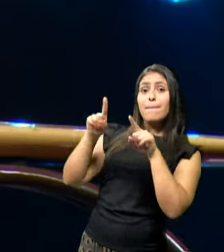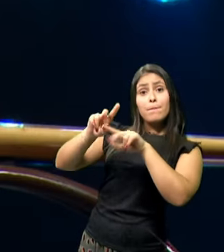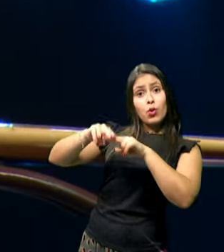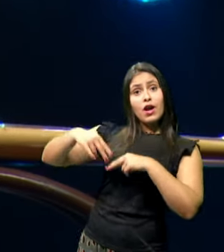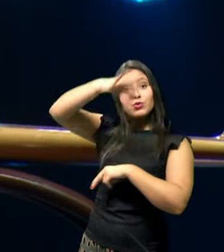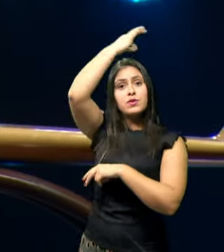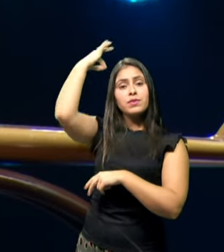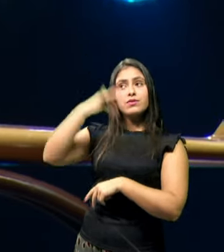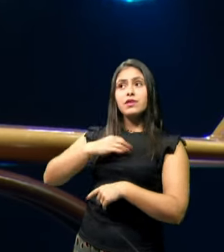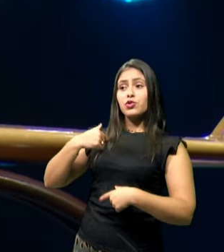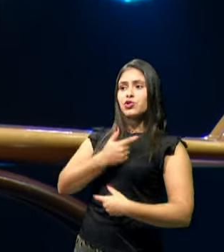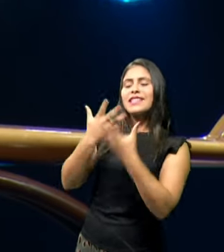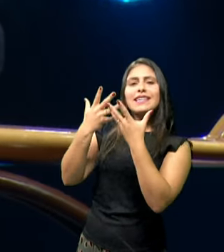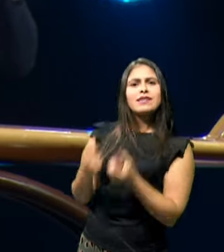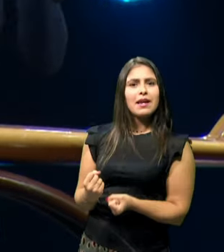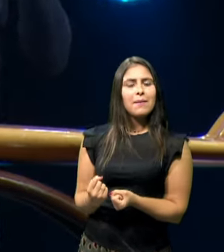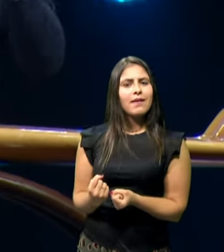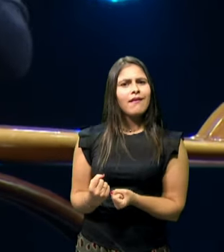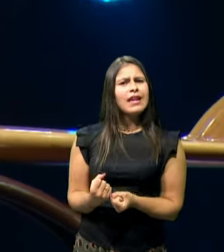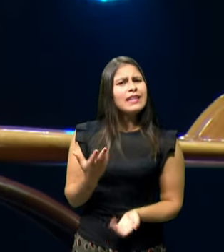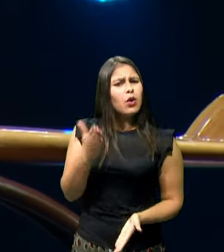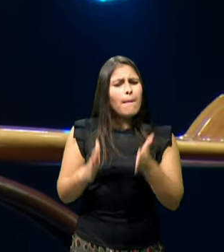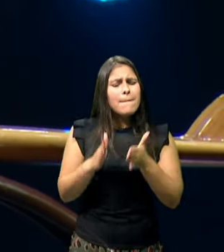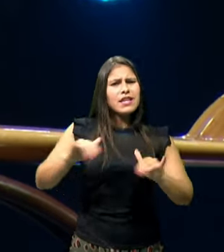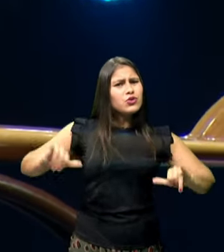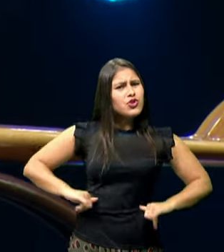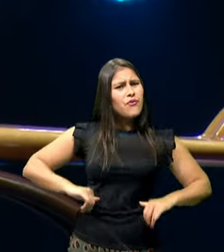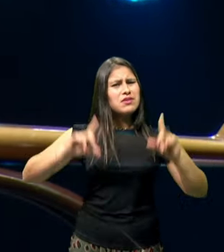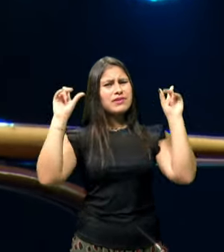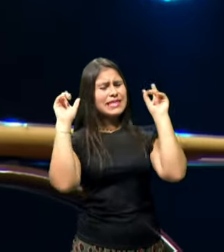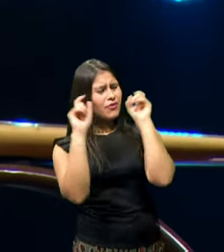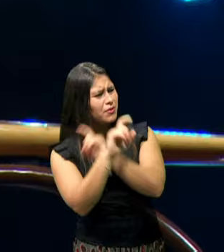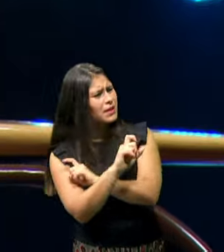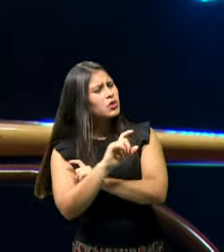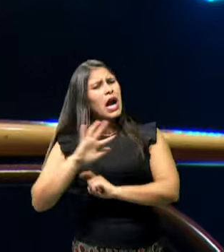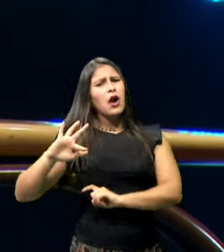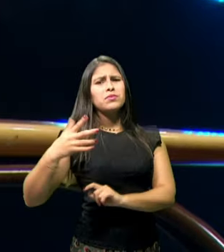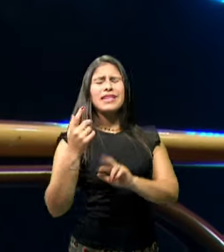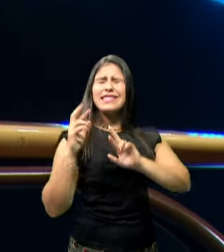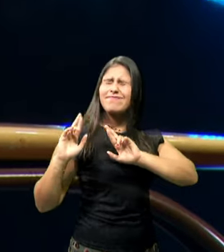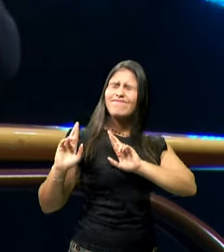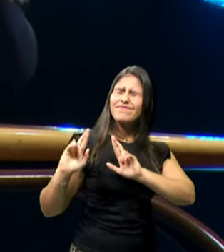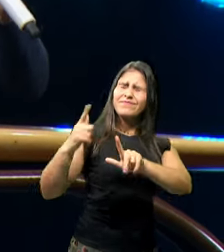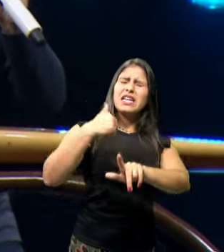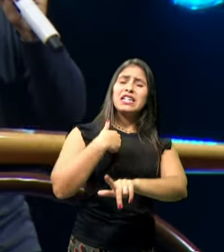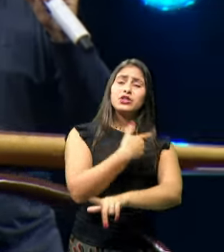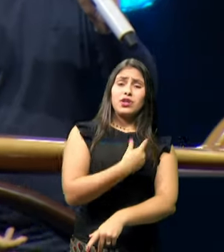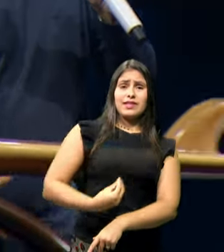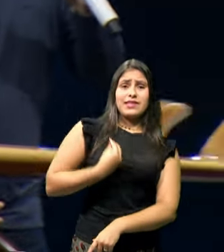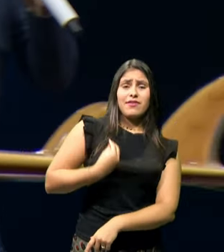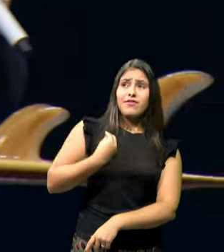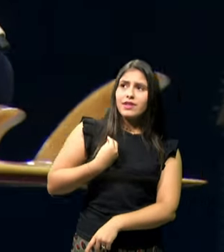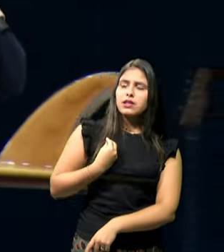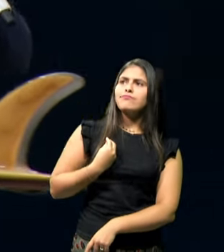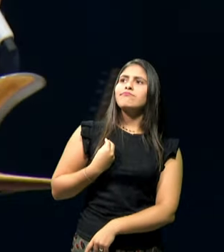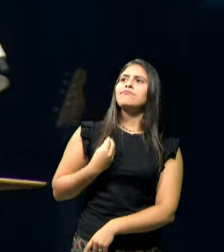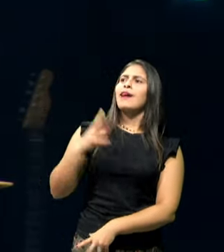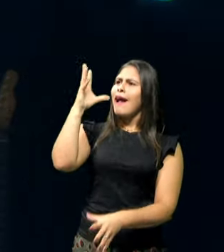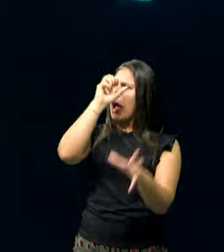Santo que nos foi dado. Essas tribulações e adversidades que fazem você aprender a